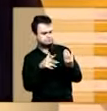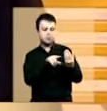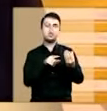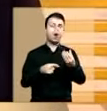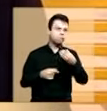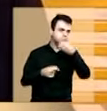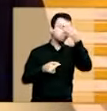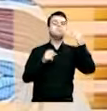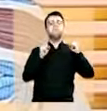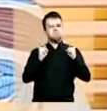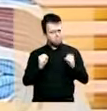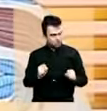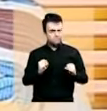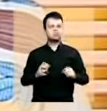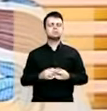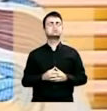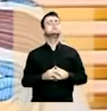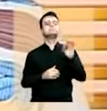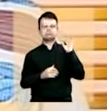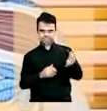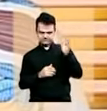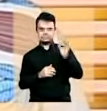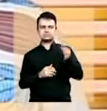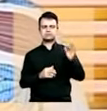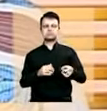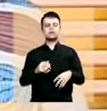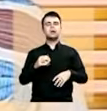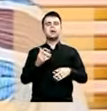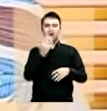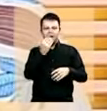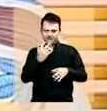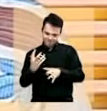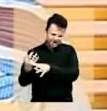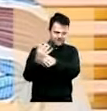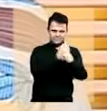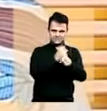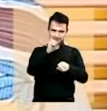alimento que... Dessas 56 toneladas,